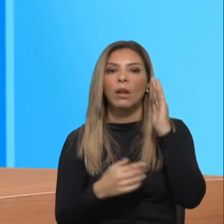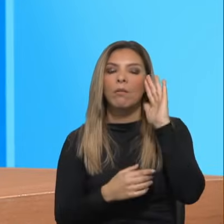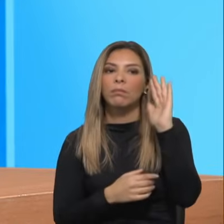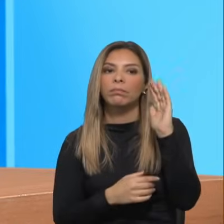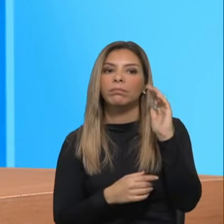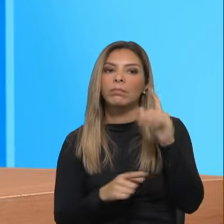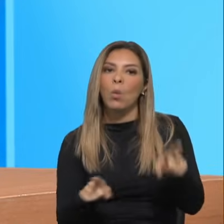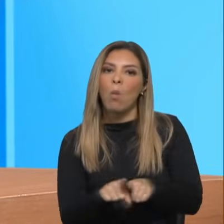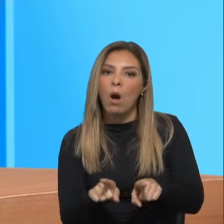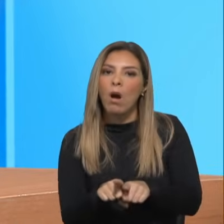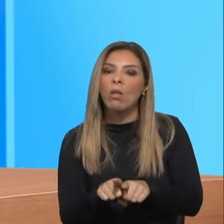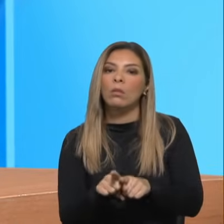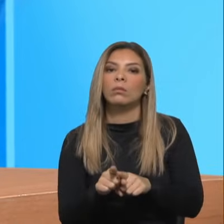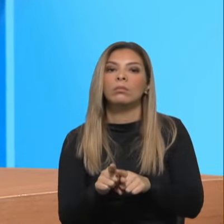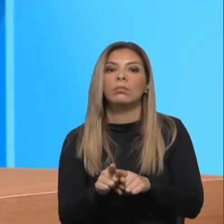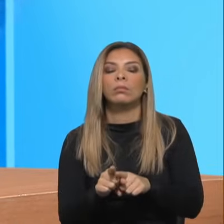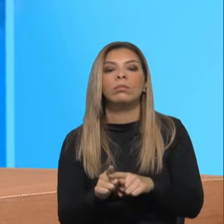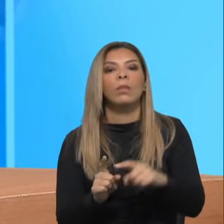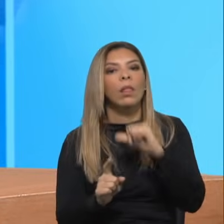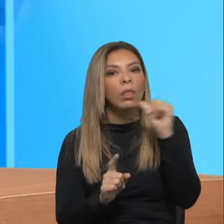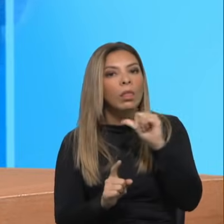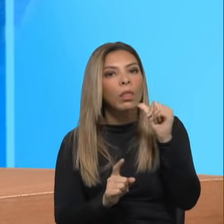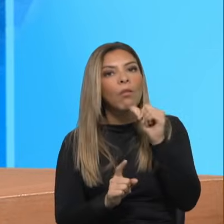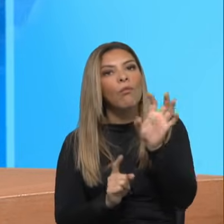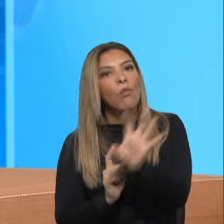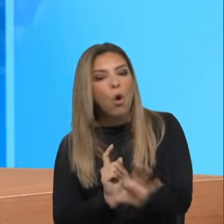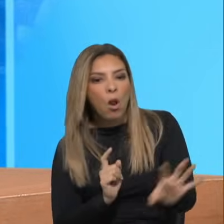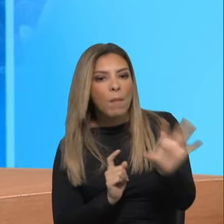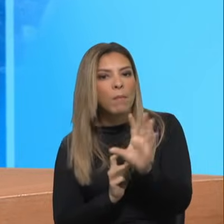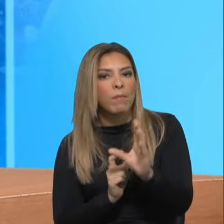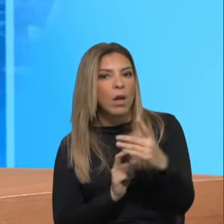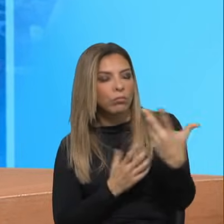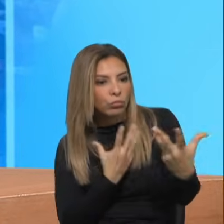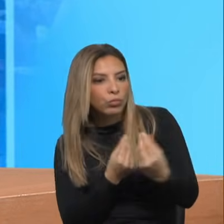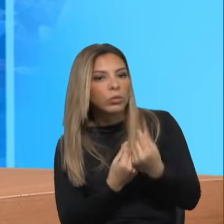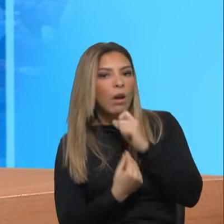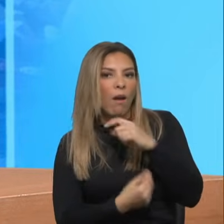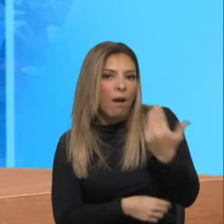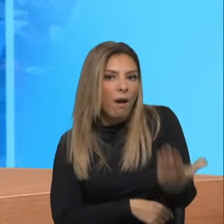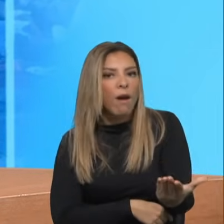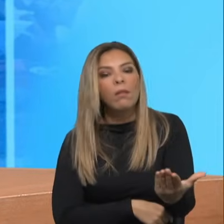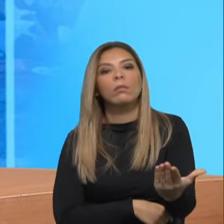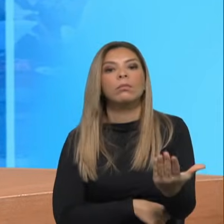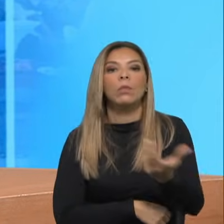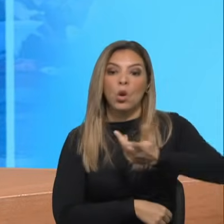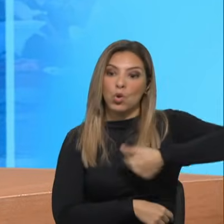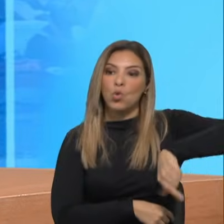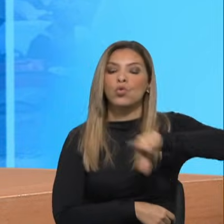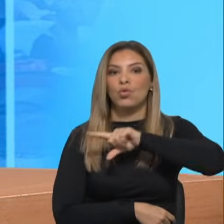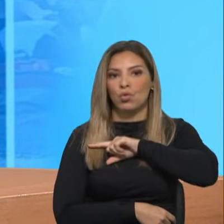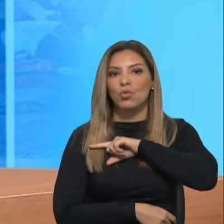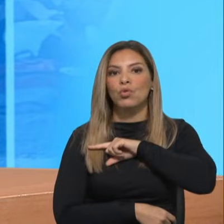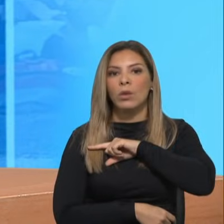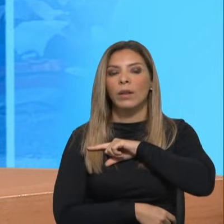esperança, quase aqui como uma maneira de fechar com chave de ouro o jubileu da esperança, para nós é